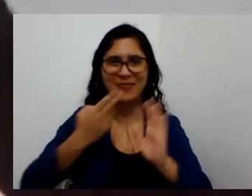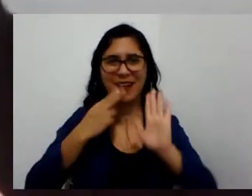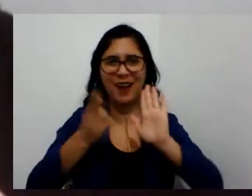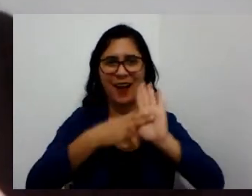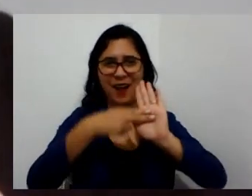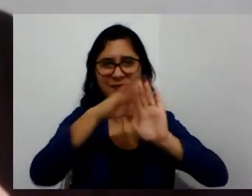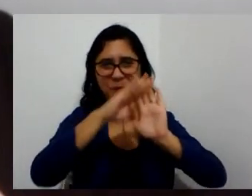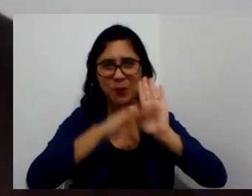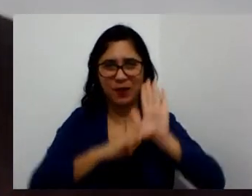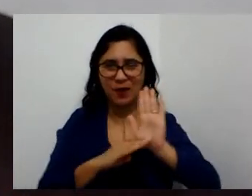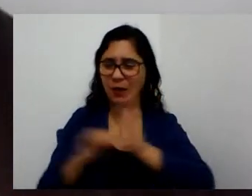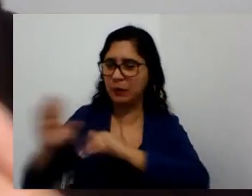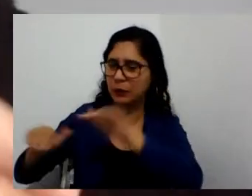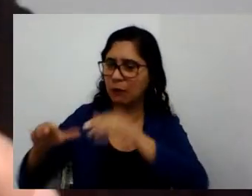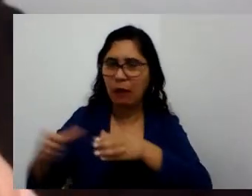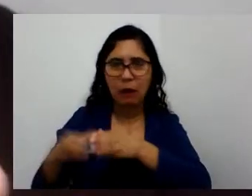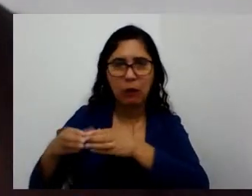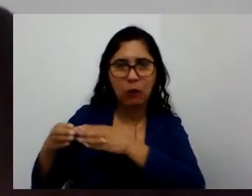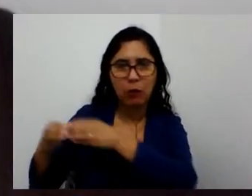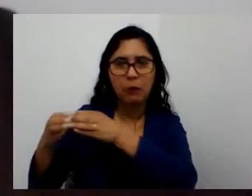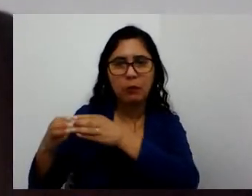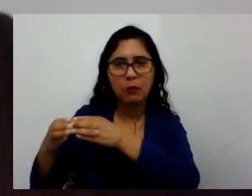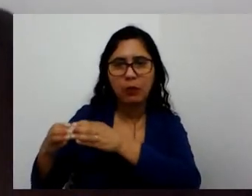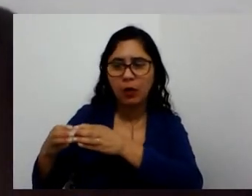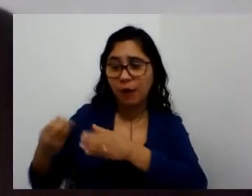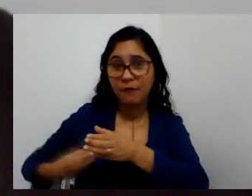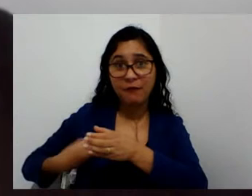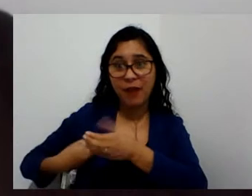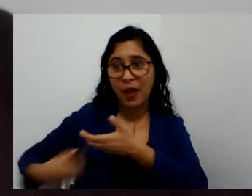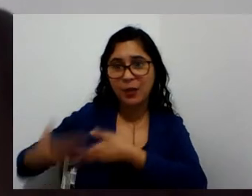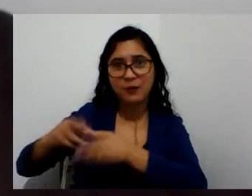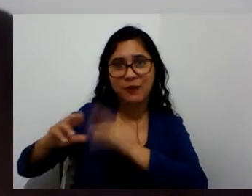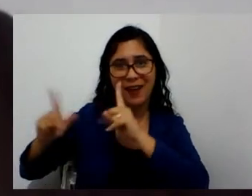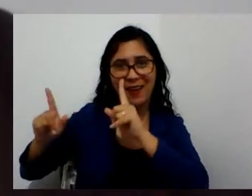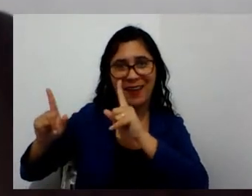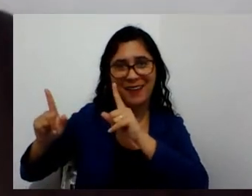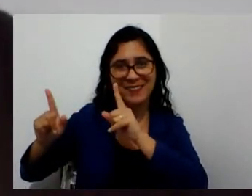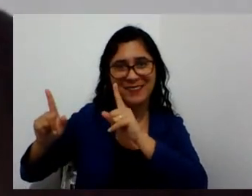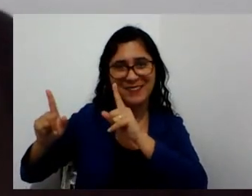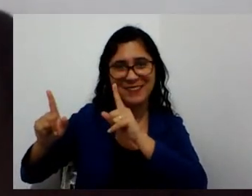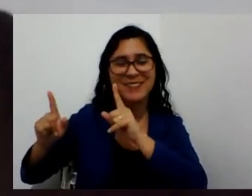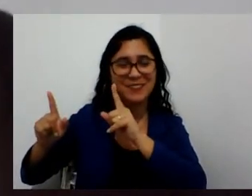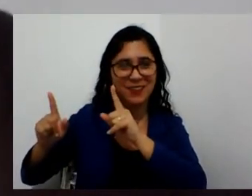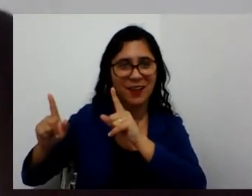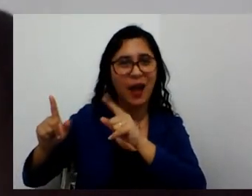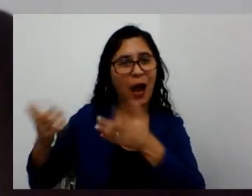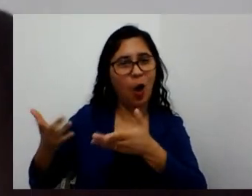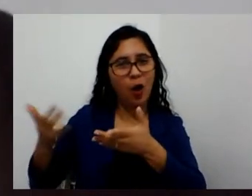a equipe, de conviver de uma forma diferenciada e diferente com essa comunidade, tem sido uma